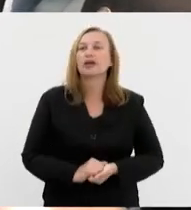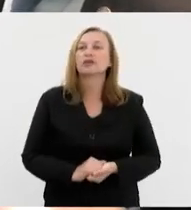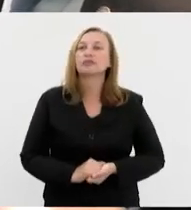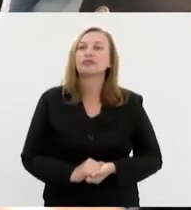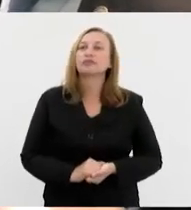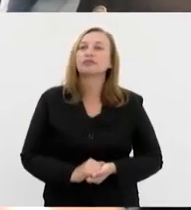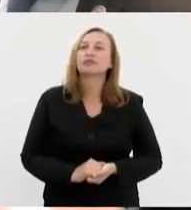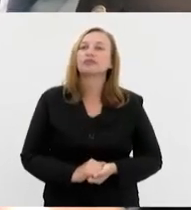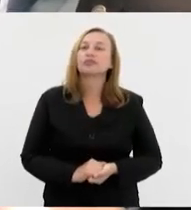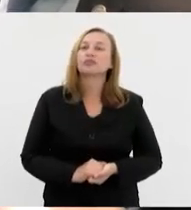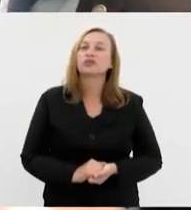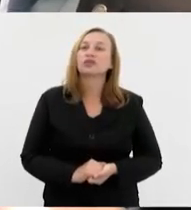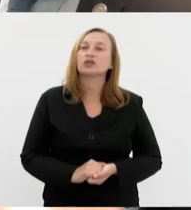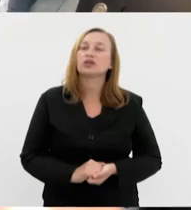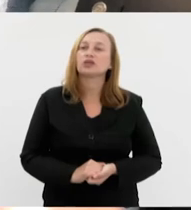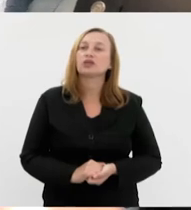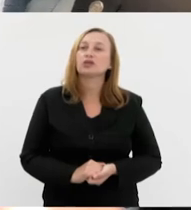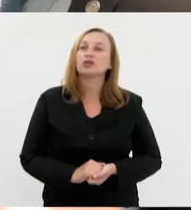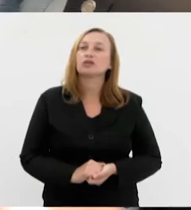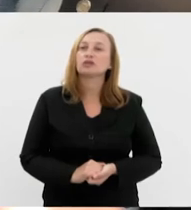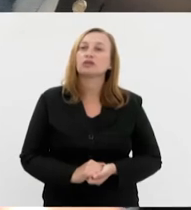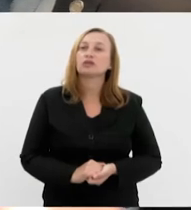no entanto, formalizando por razão,